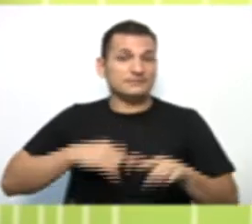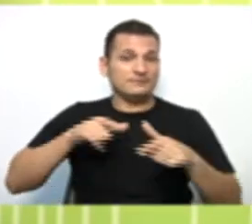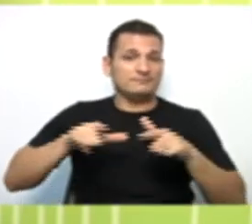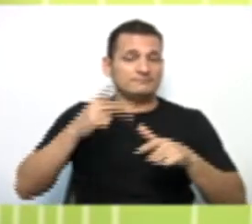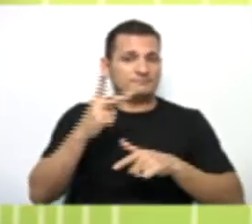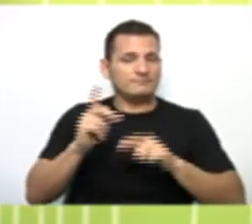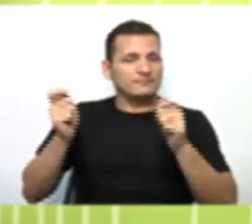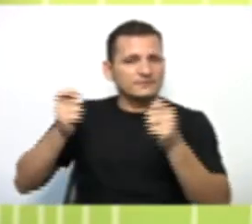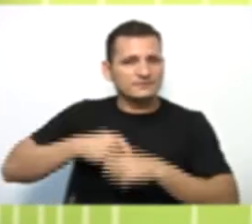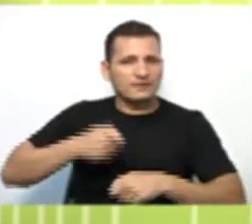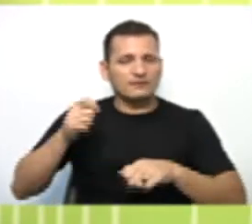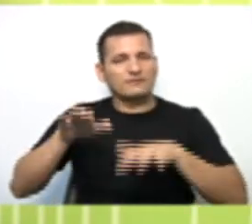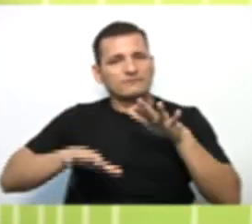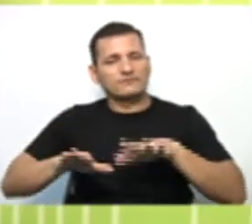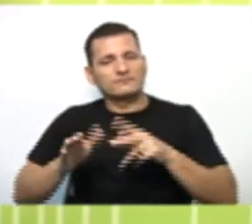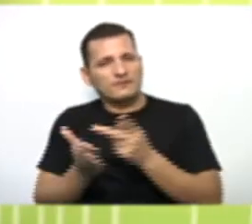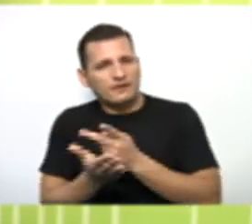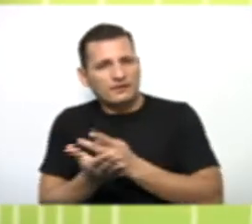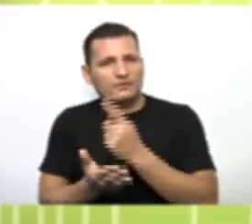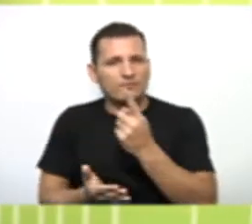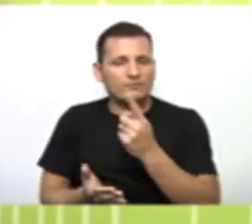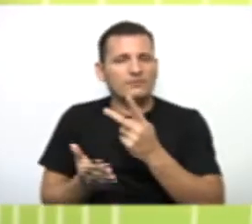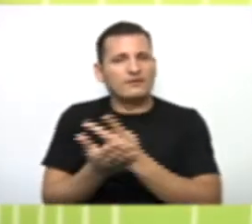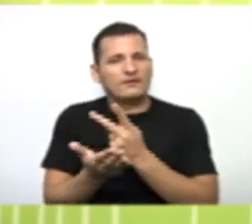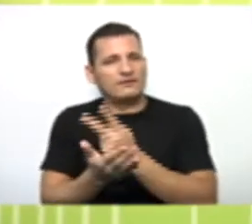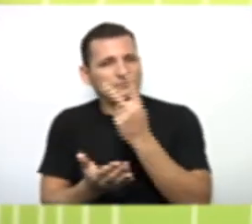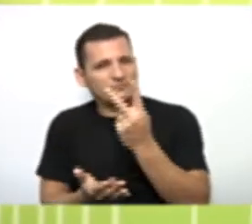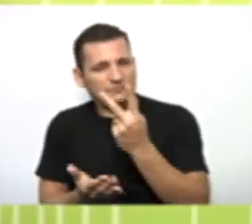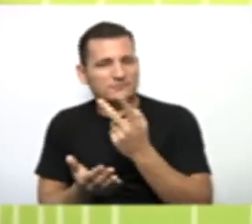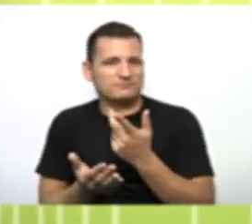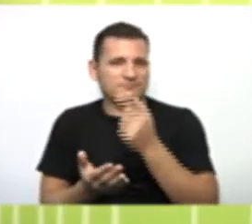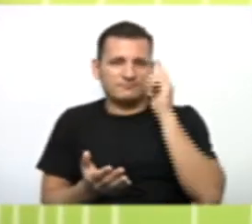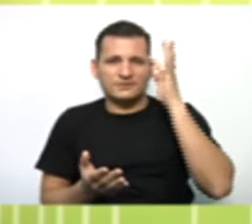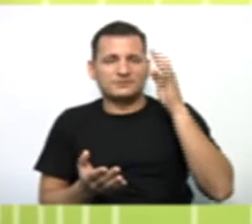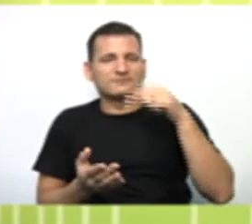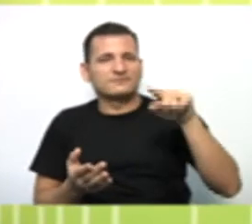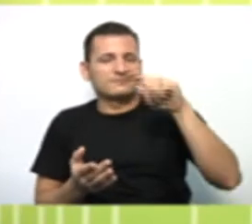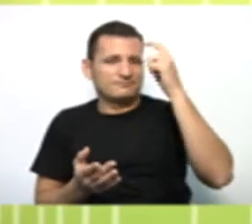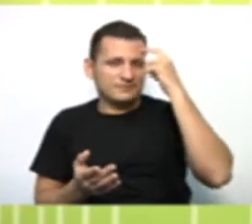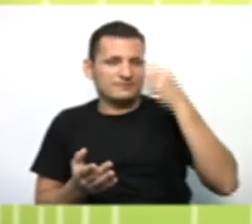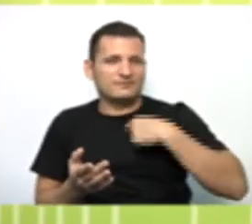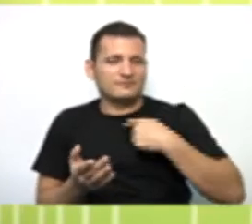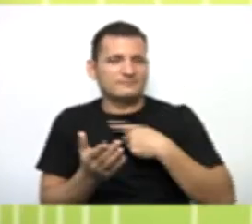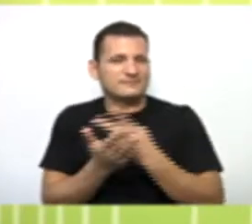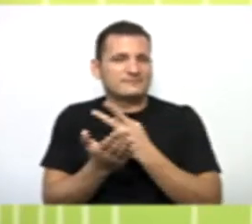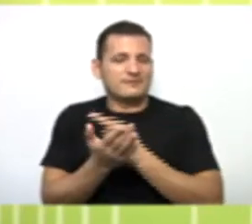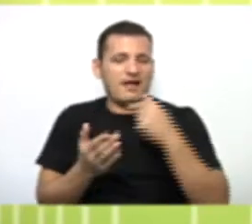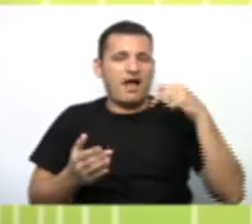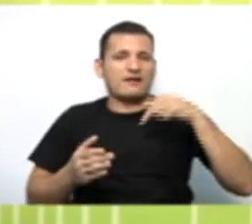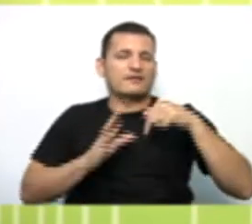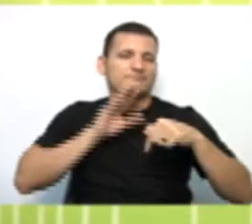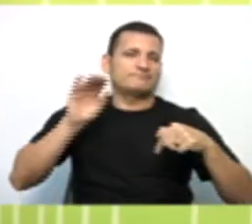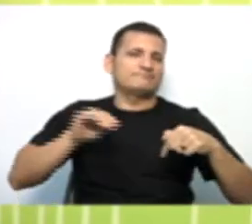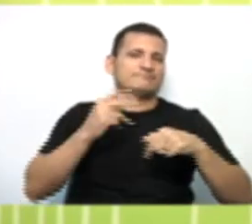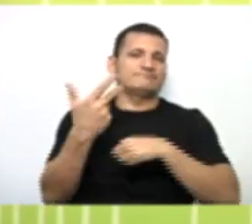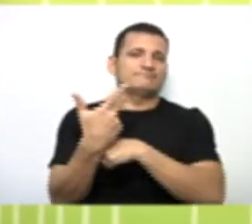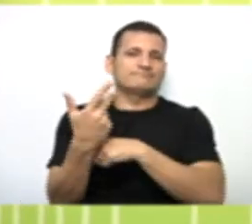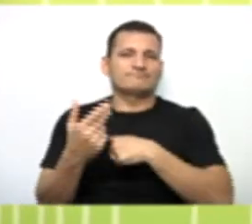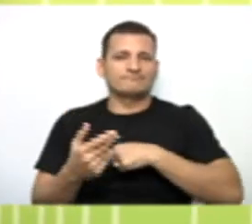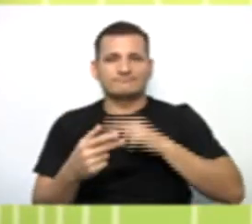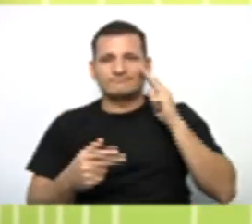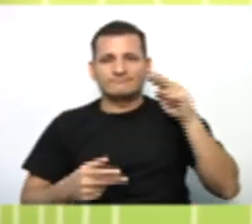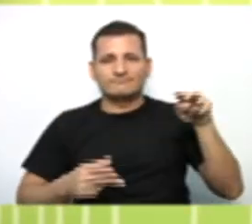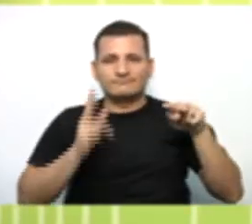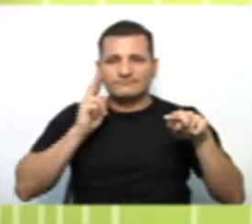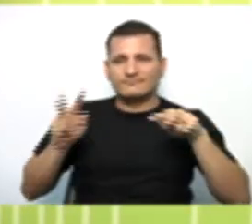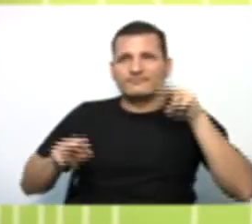Às vezes a gente erra uma vez, erra duas. Imagina quantas vezes eu errei para ficar falando aqui na frente de uma câmera. E olhava para o lado, olhava para